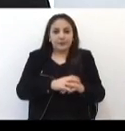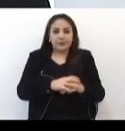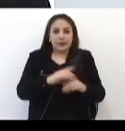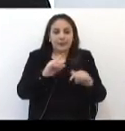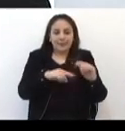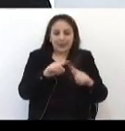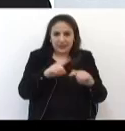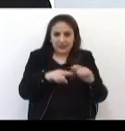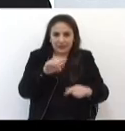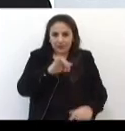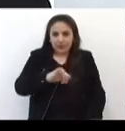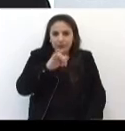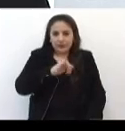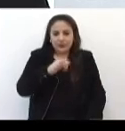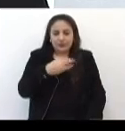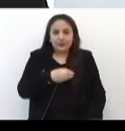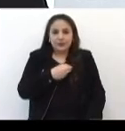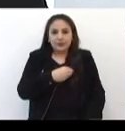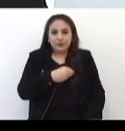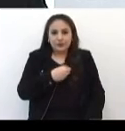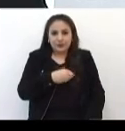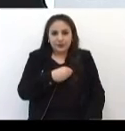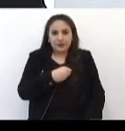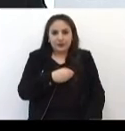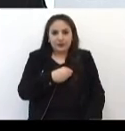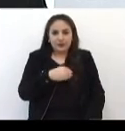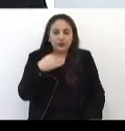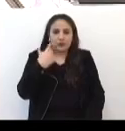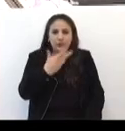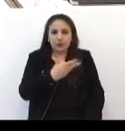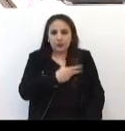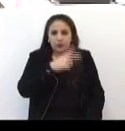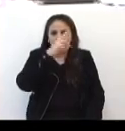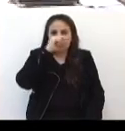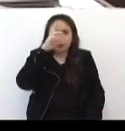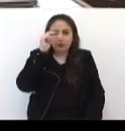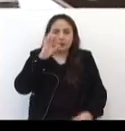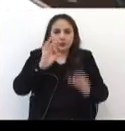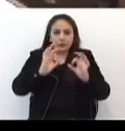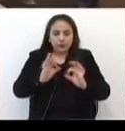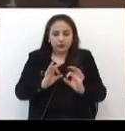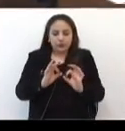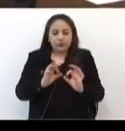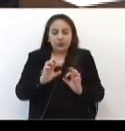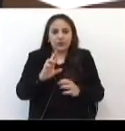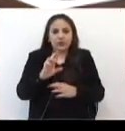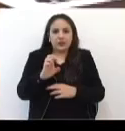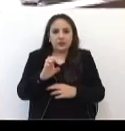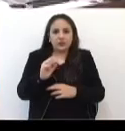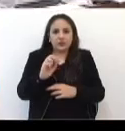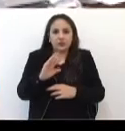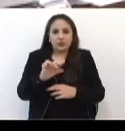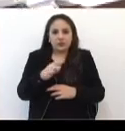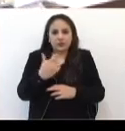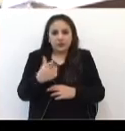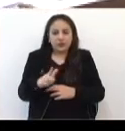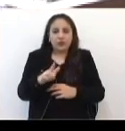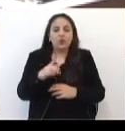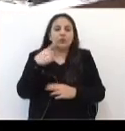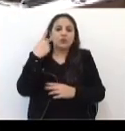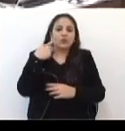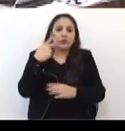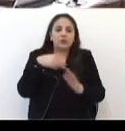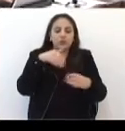material é importante para a vida histórica do nosso município. Além do projeto de resolução, os parlamentares